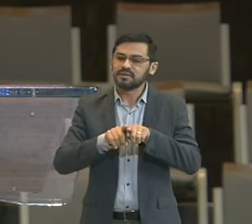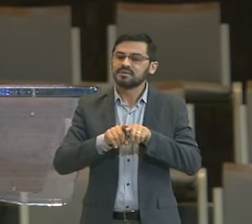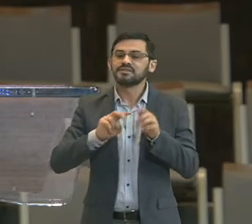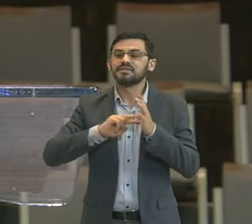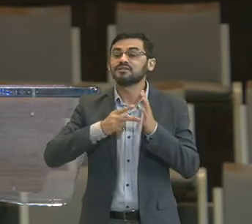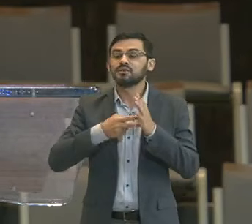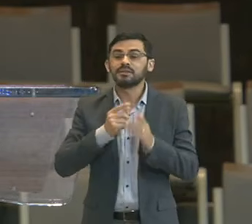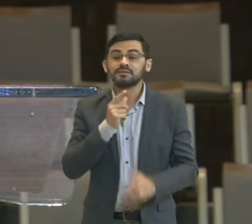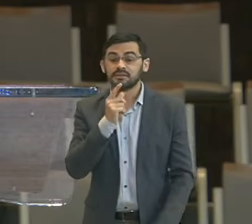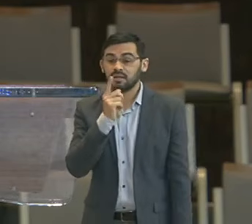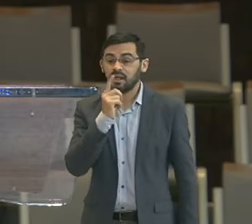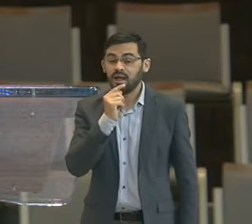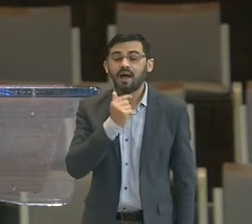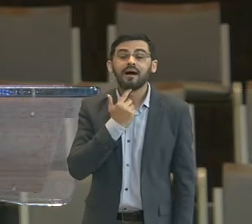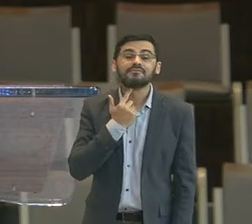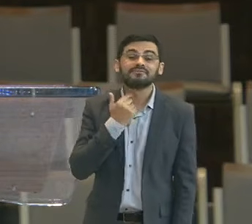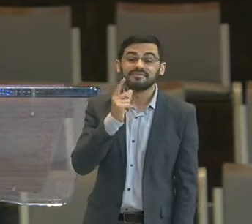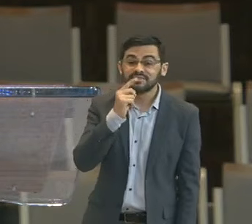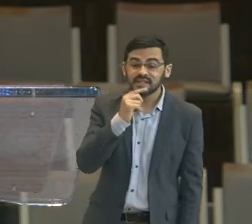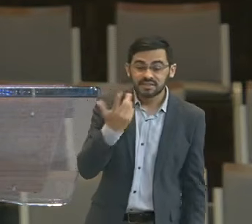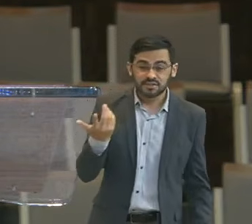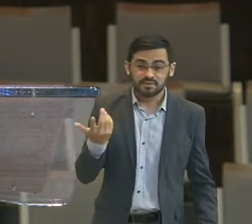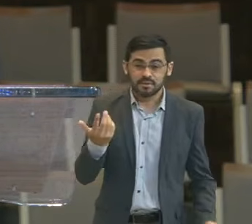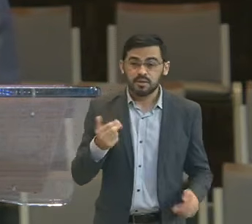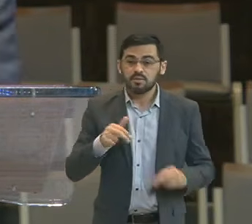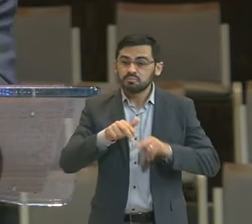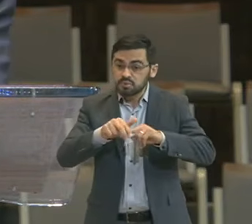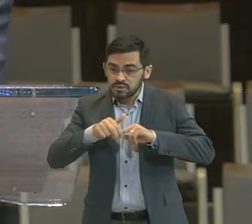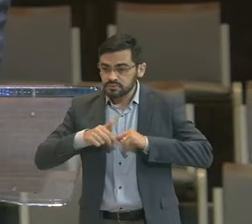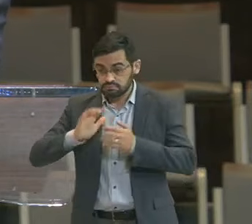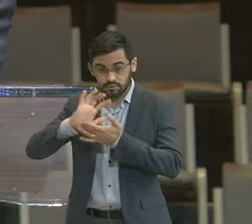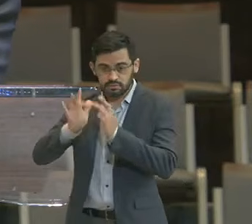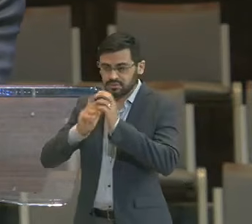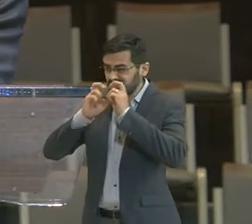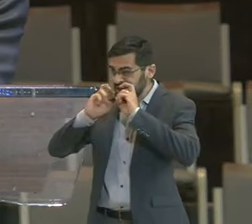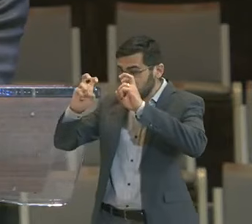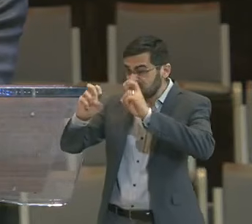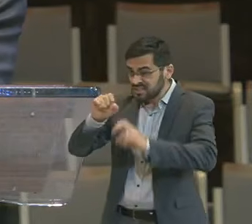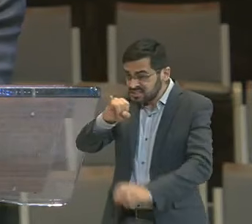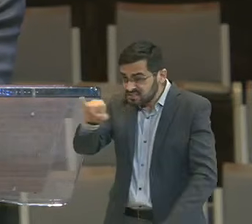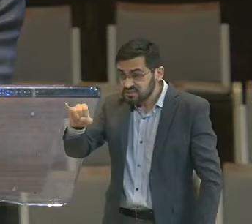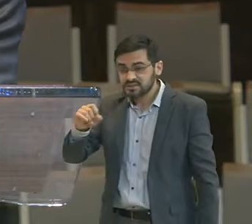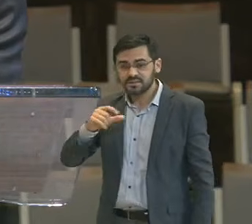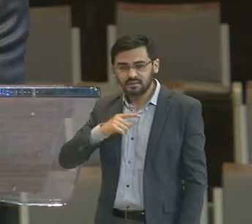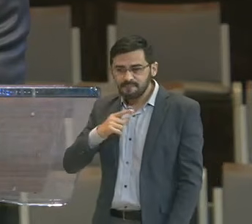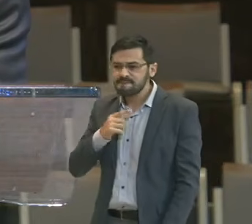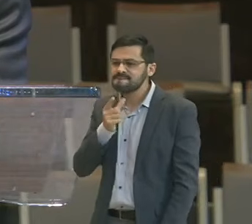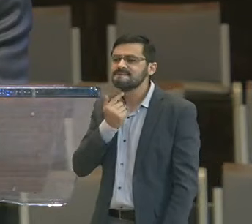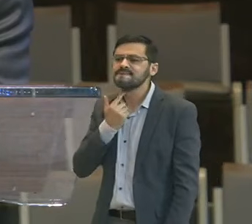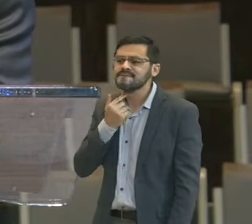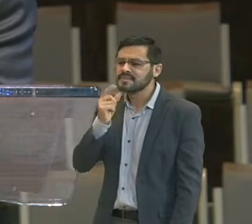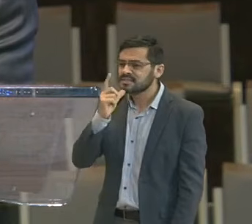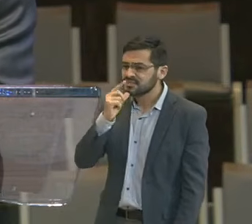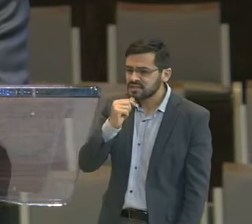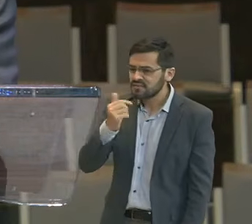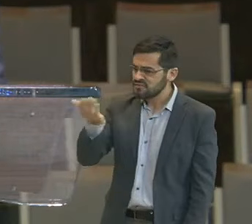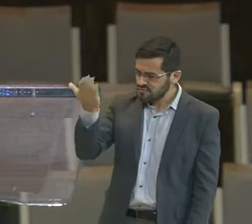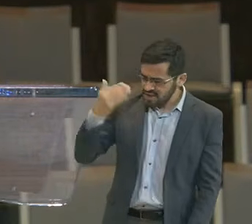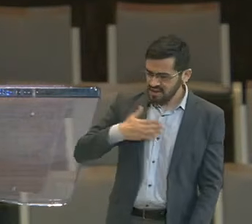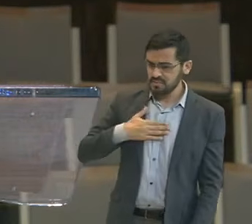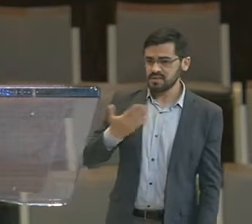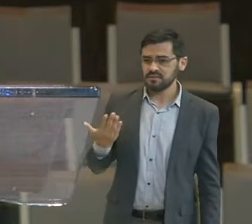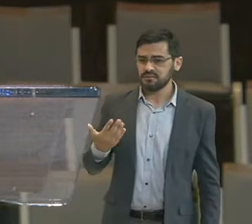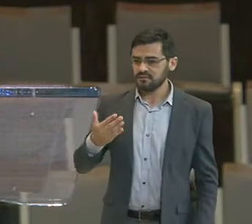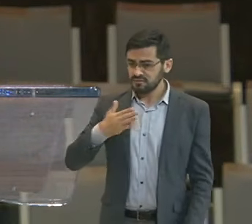de sede. E é por isso que ele gritou: olha, se você está sentindo sede, vem a